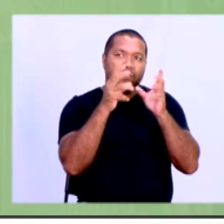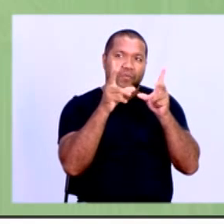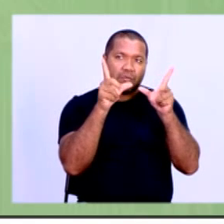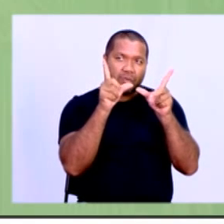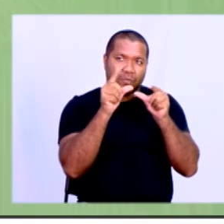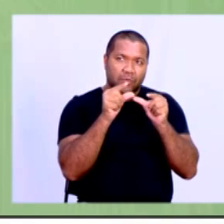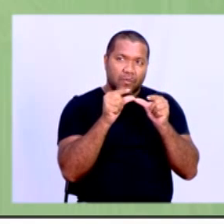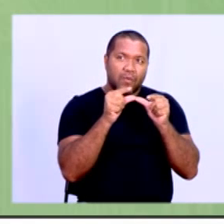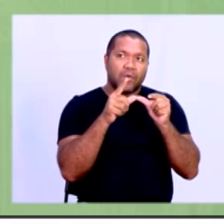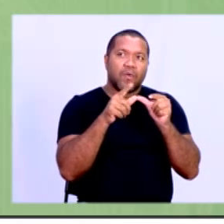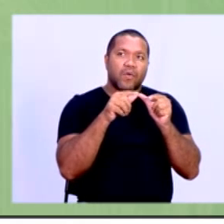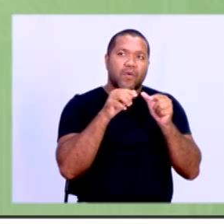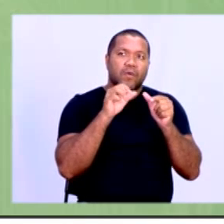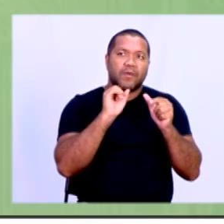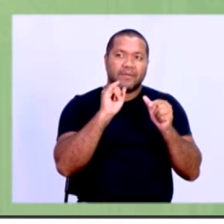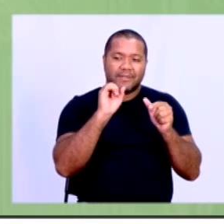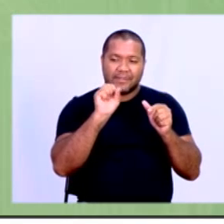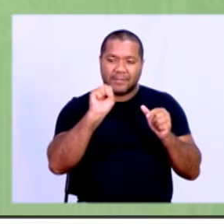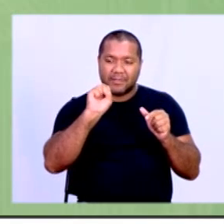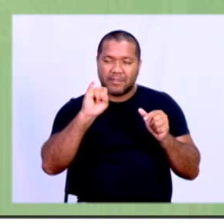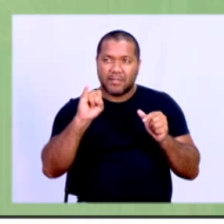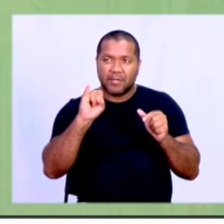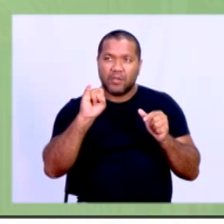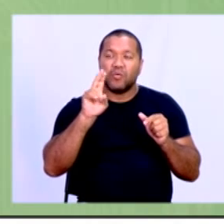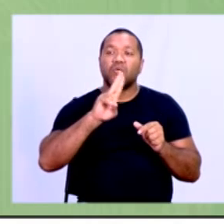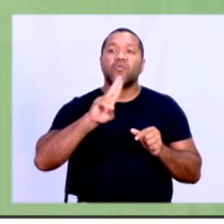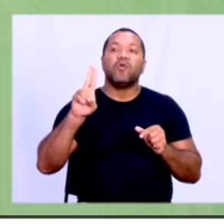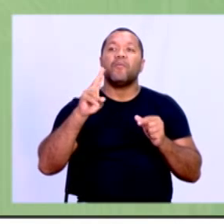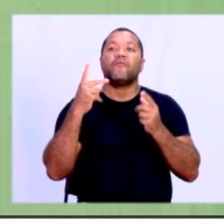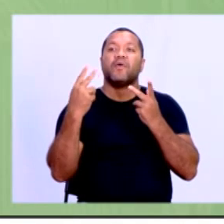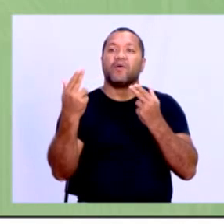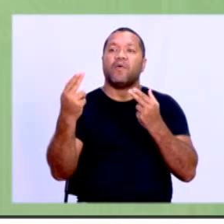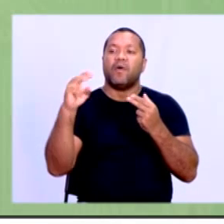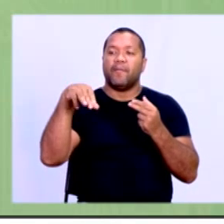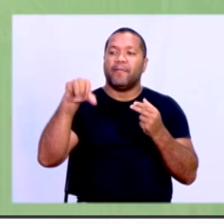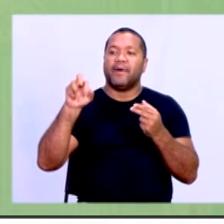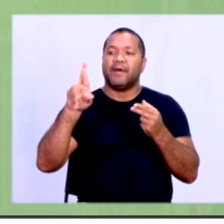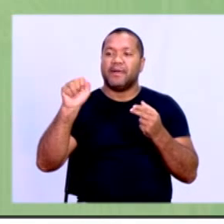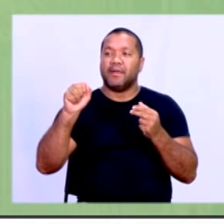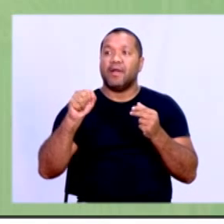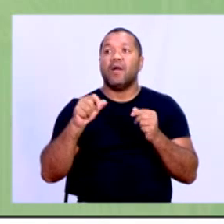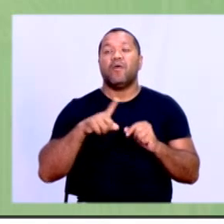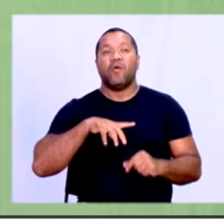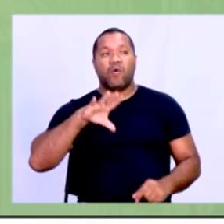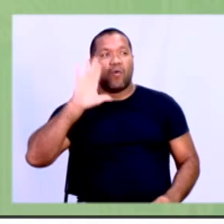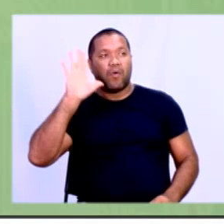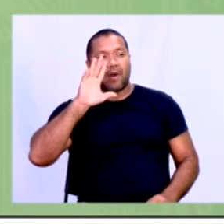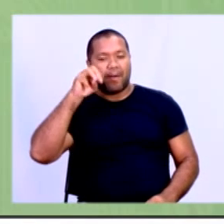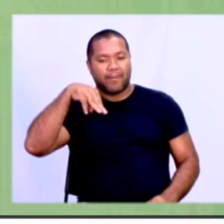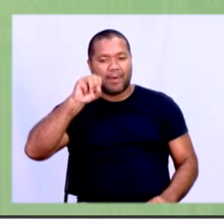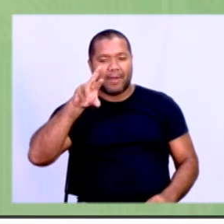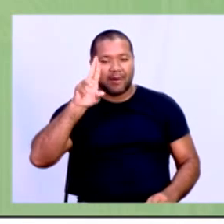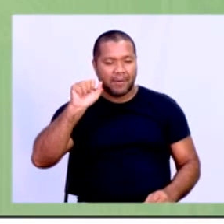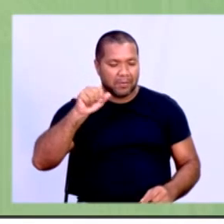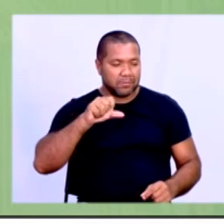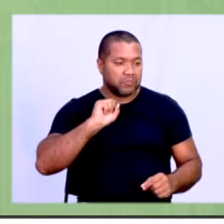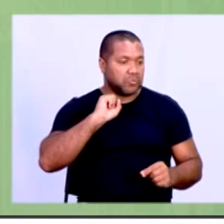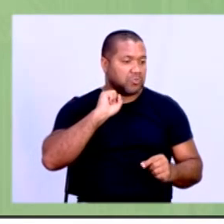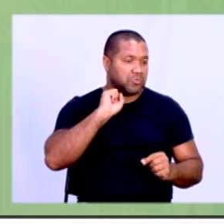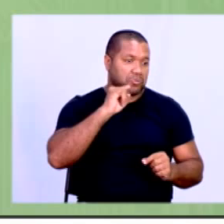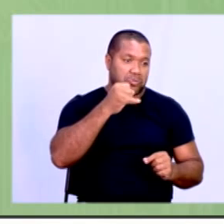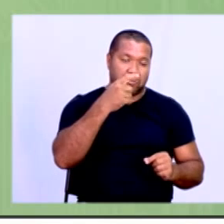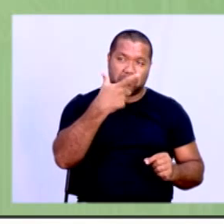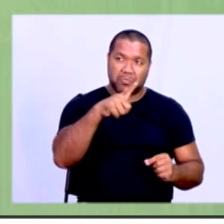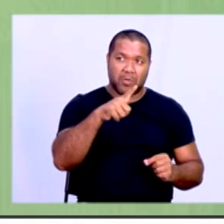controle com o comando if, né? Se nome for igual a Maria, olá Maria. Se não, o nome não é Maria. Aí